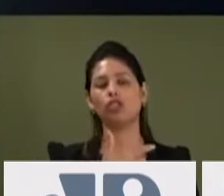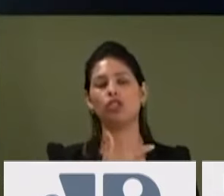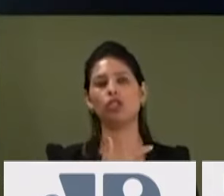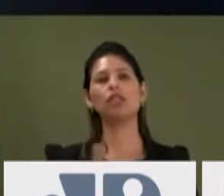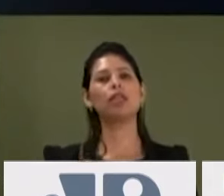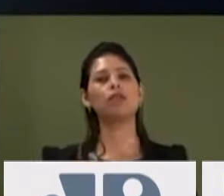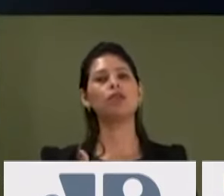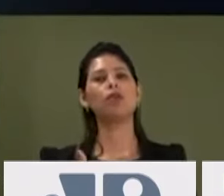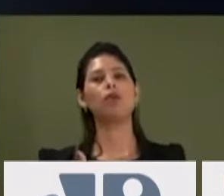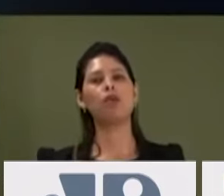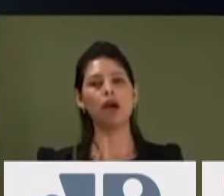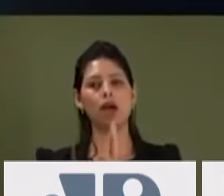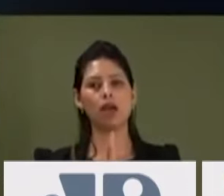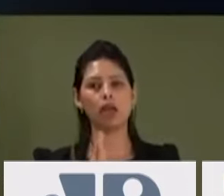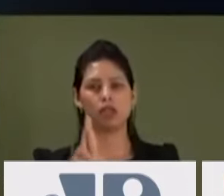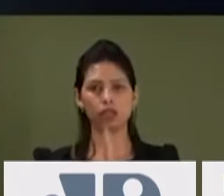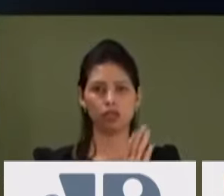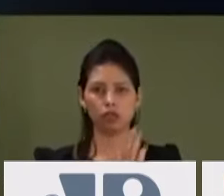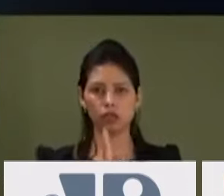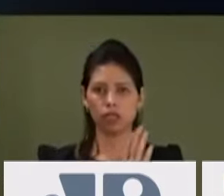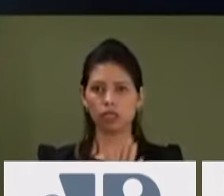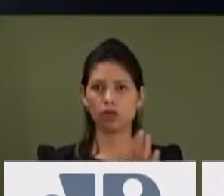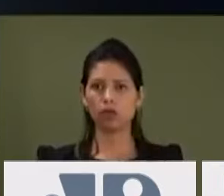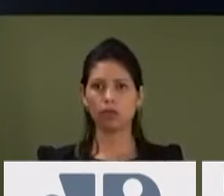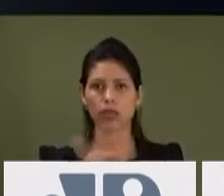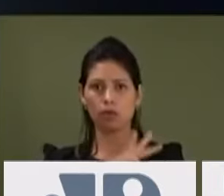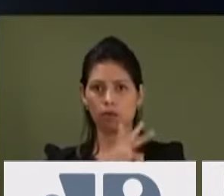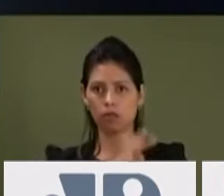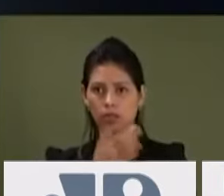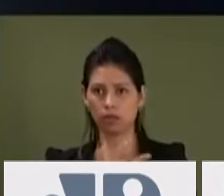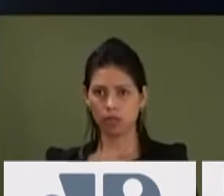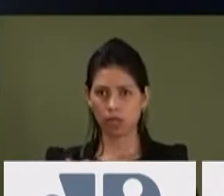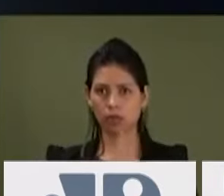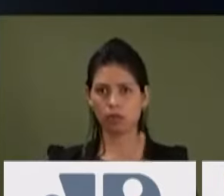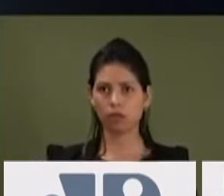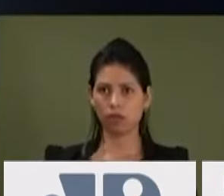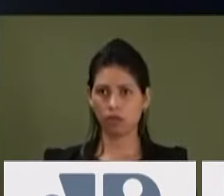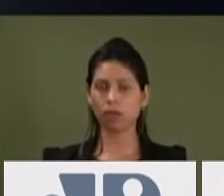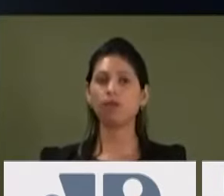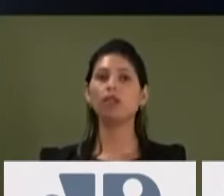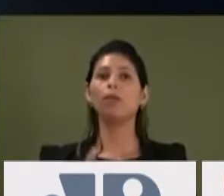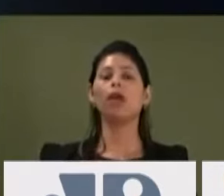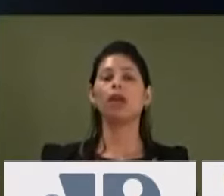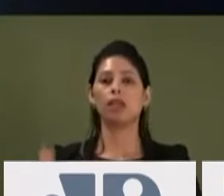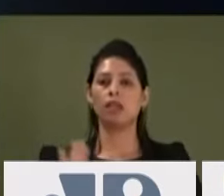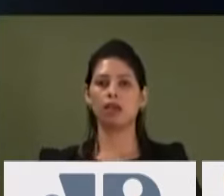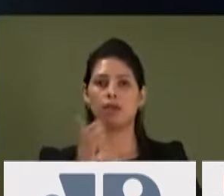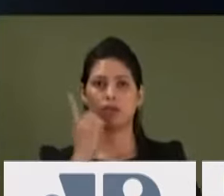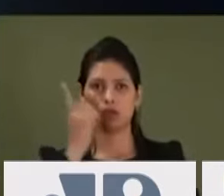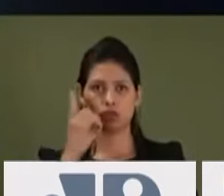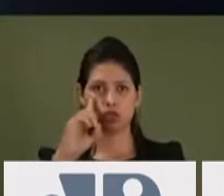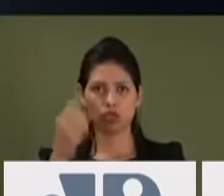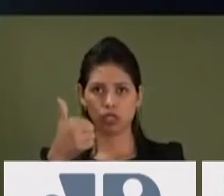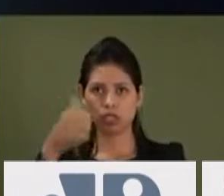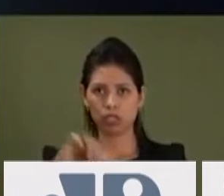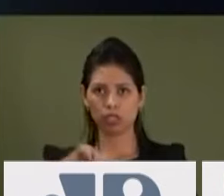regime disciplinar do Departamento de Polícia Federal e da Polícia Civil do Distrito Federal, aprovado na Câmara dos Deputados em 19 de março